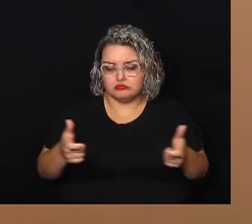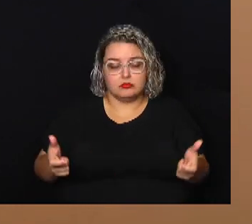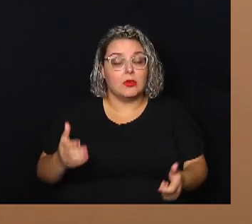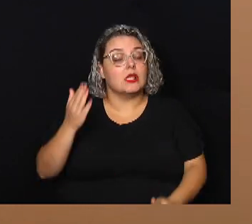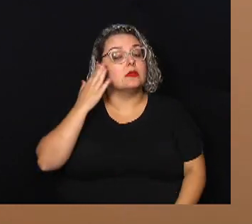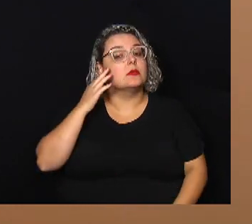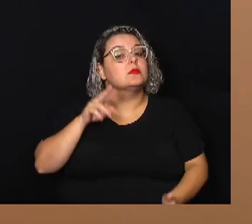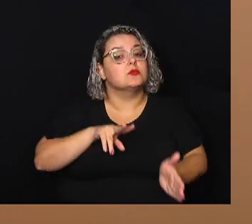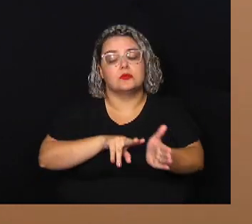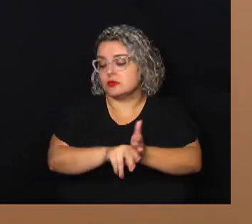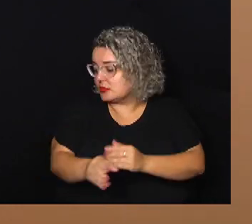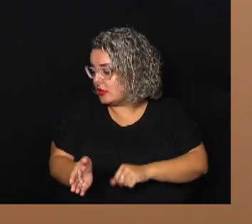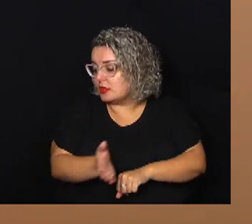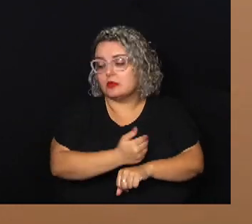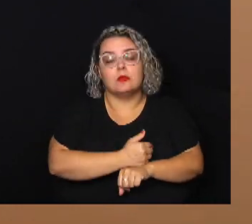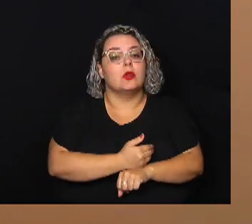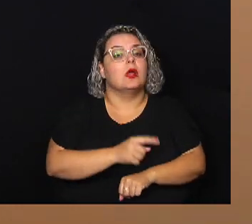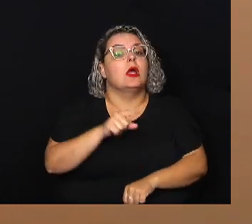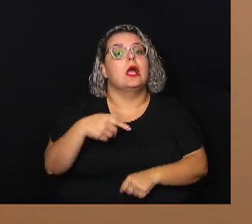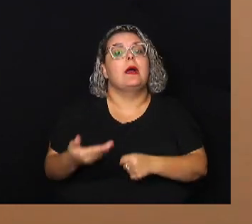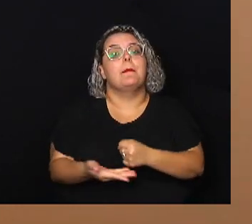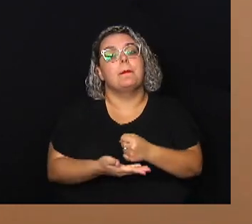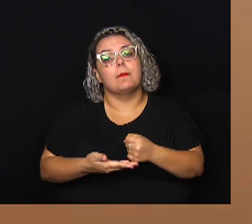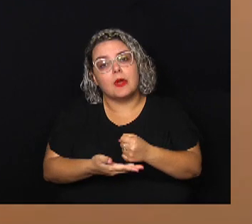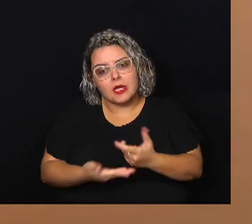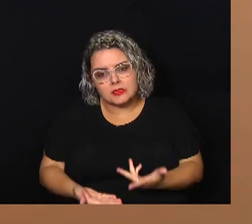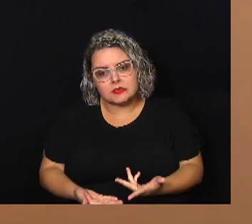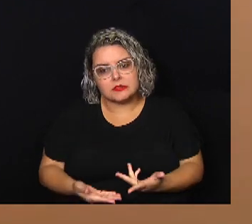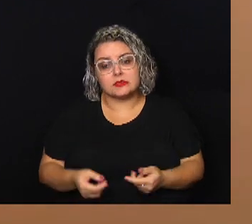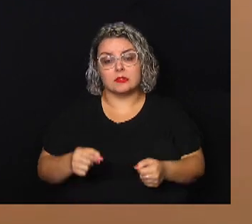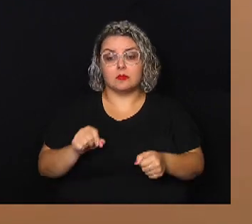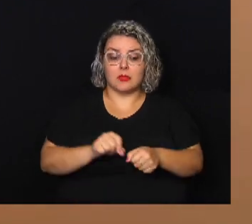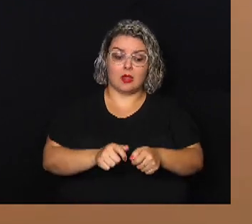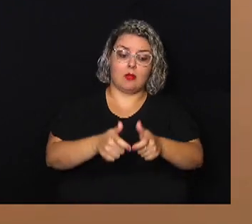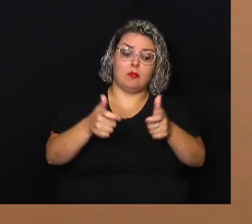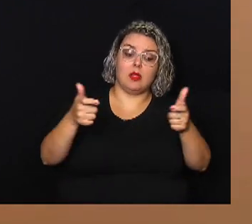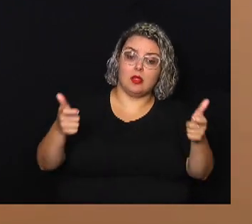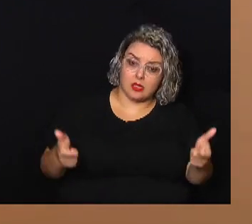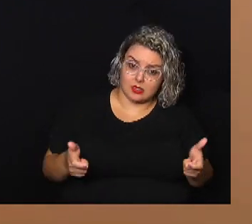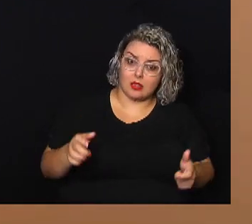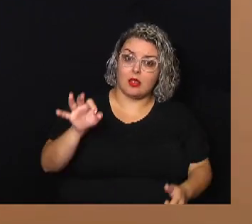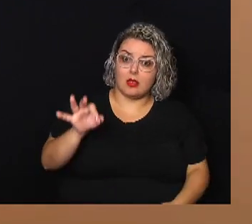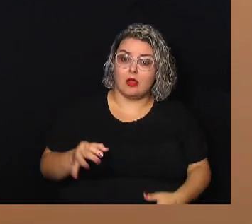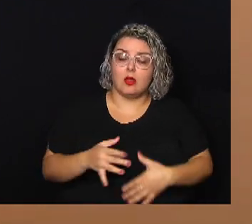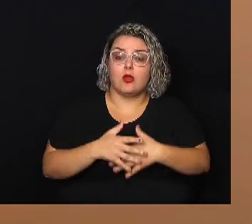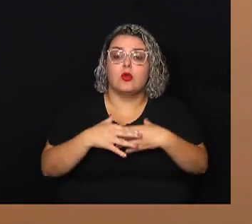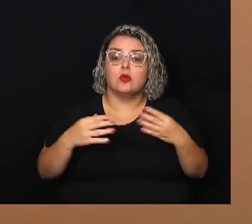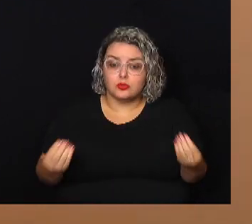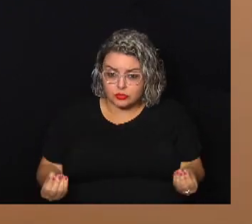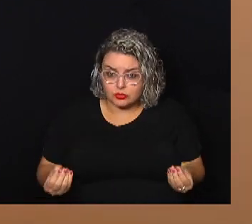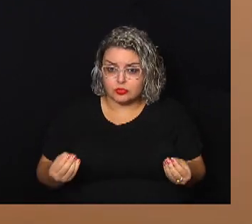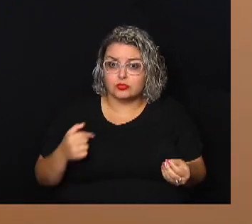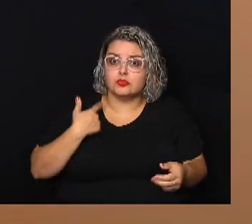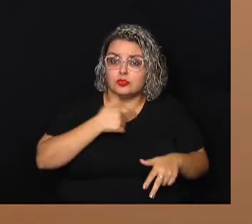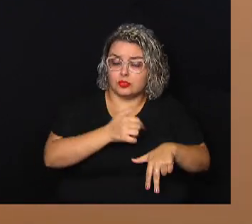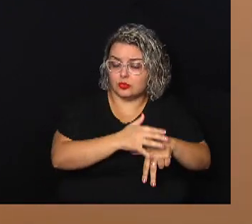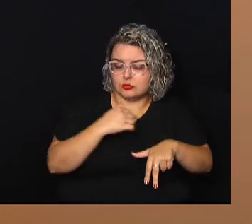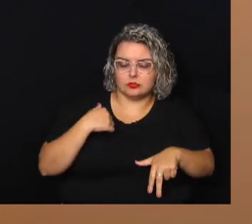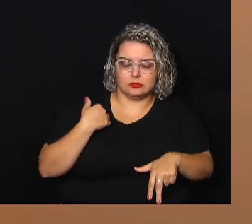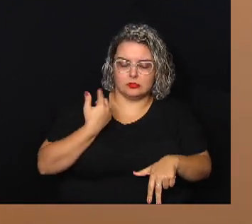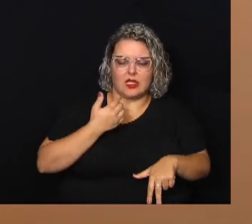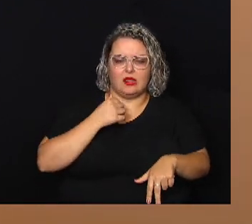precoce é a base para nós aumentarmos a chance de cura do nosso paciente. E